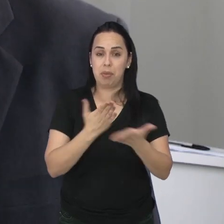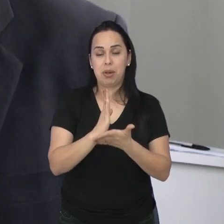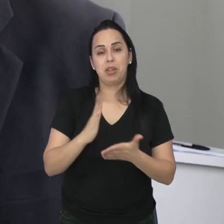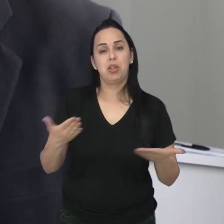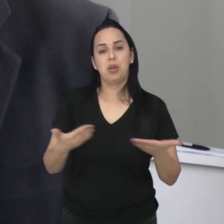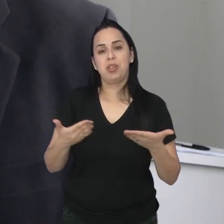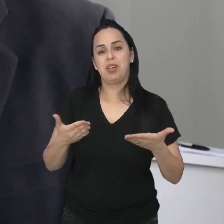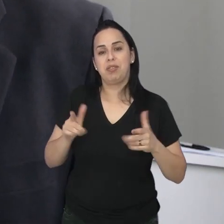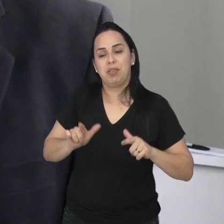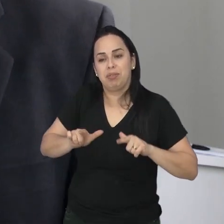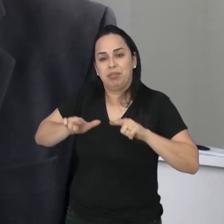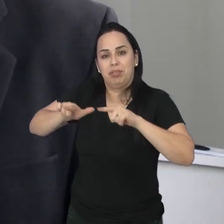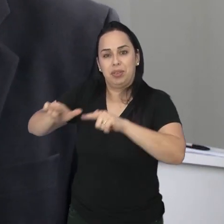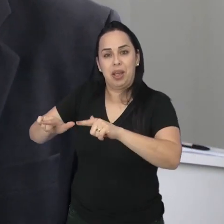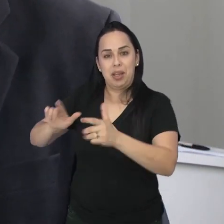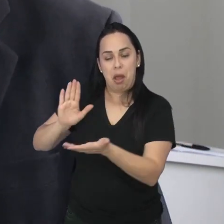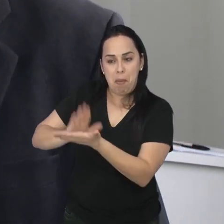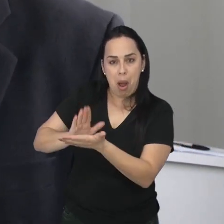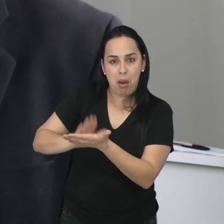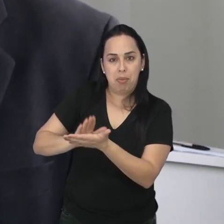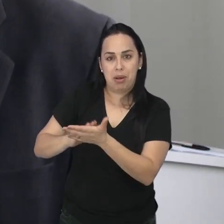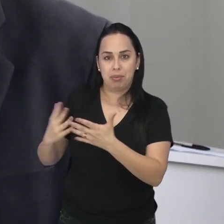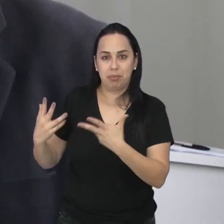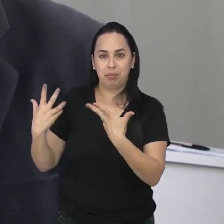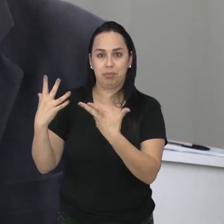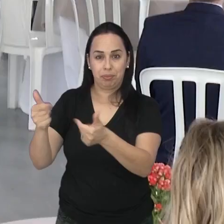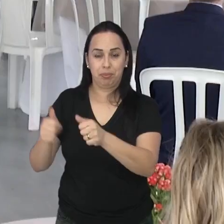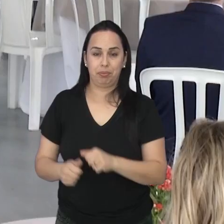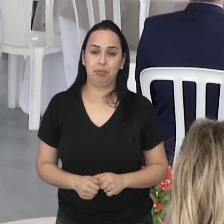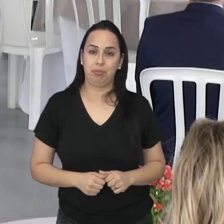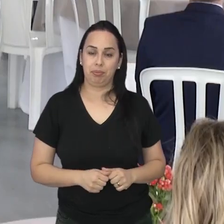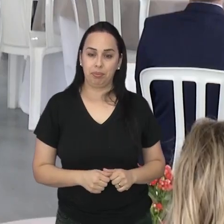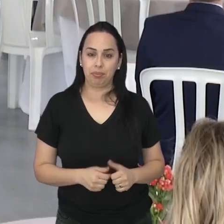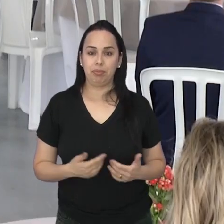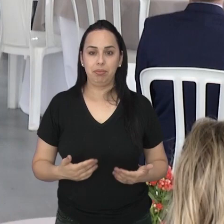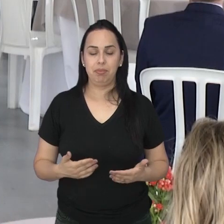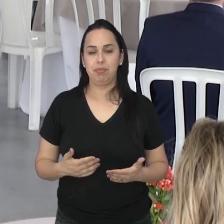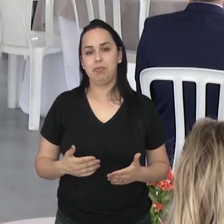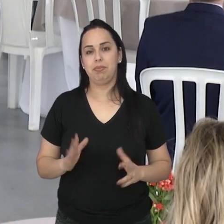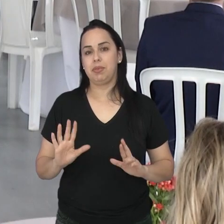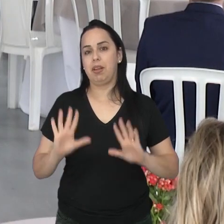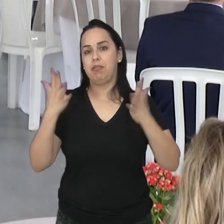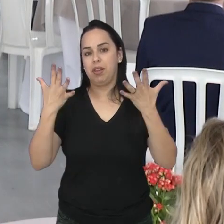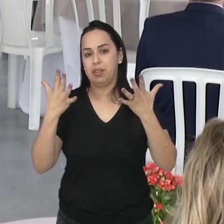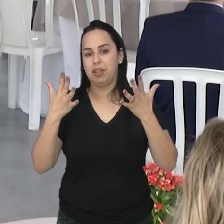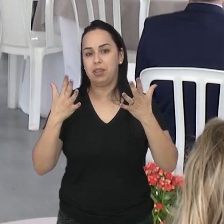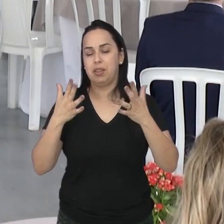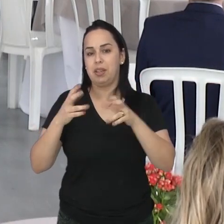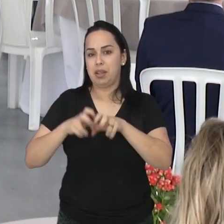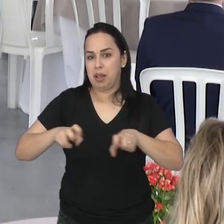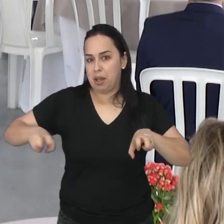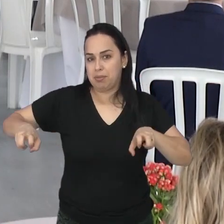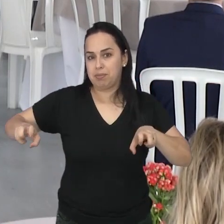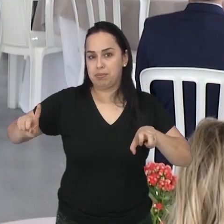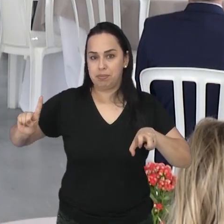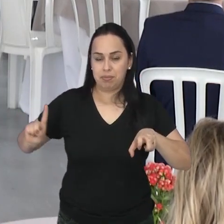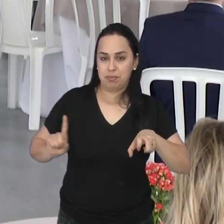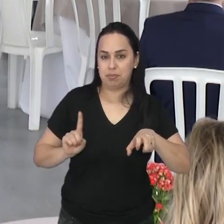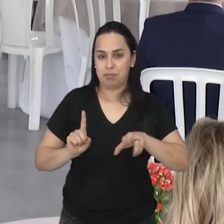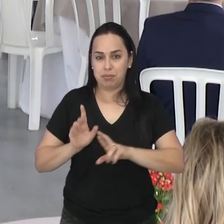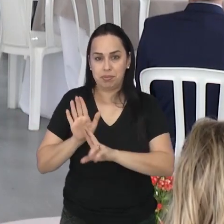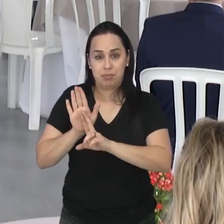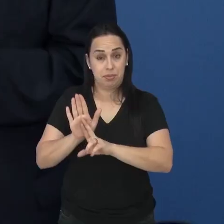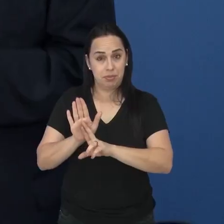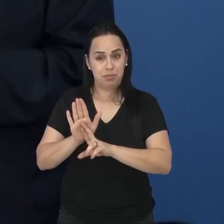hoje a gente veio fazer a entrega e celebrar junto com todos eles. Durante a cerimônia, representantes da ACM, que estiveram no centro